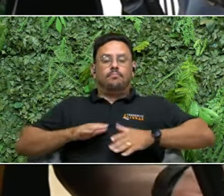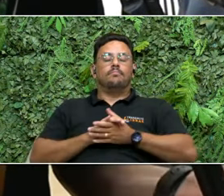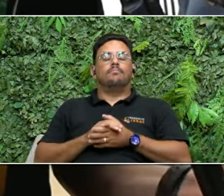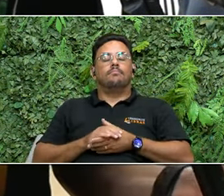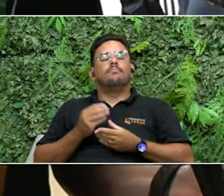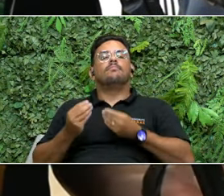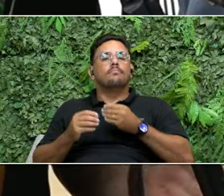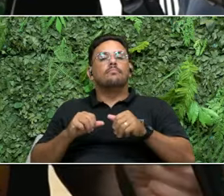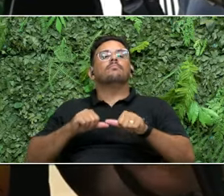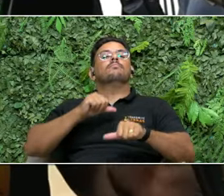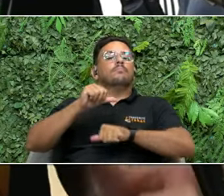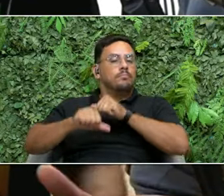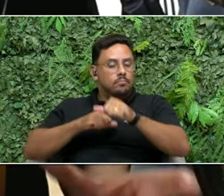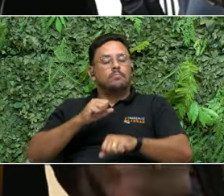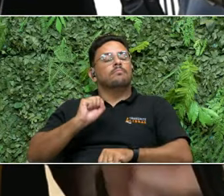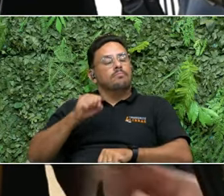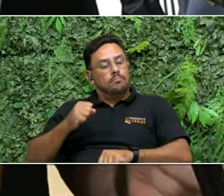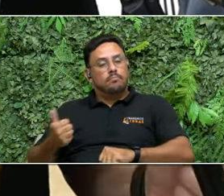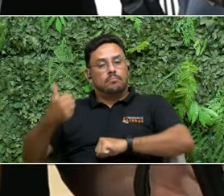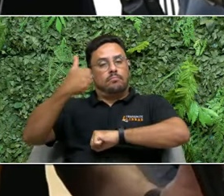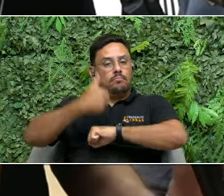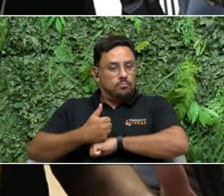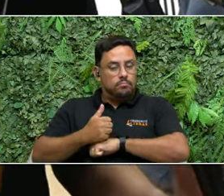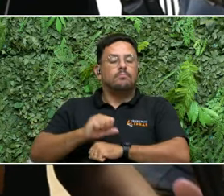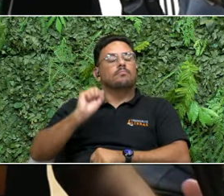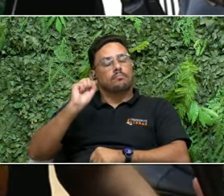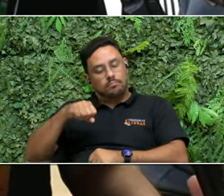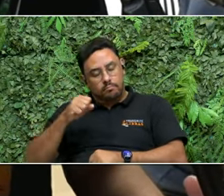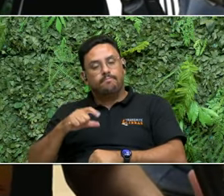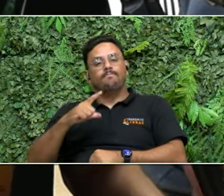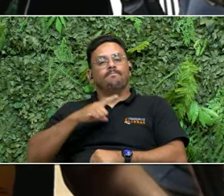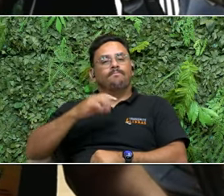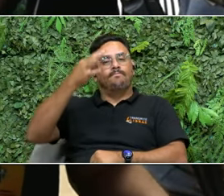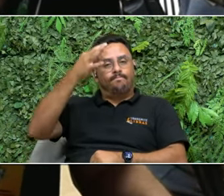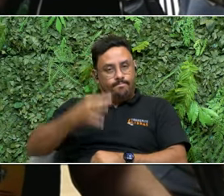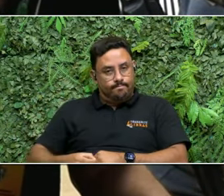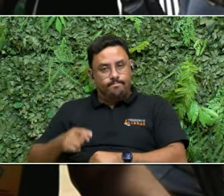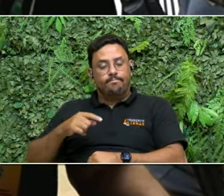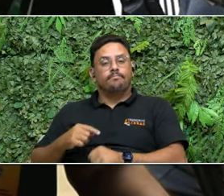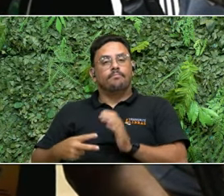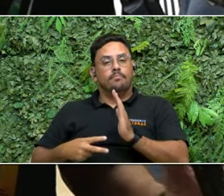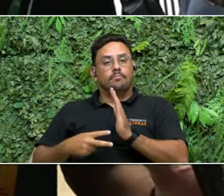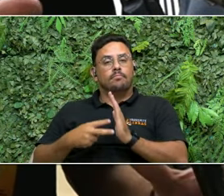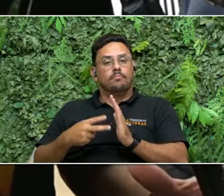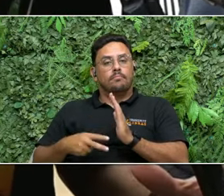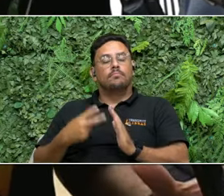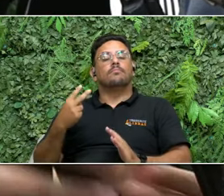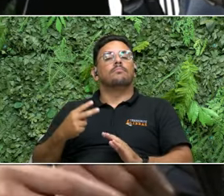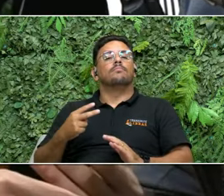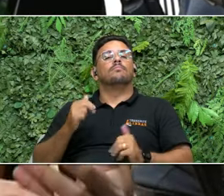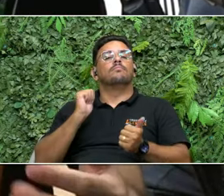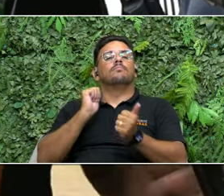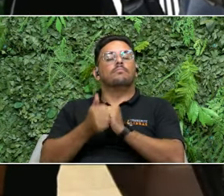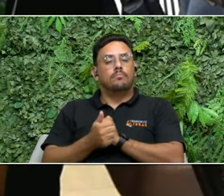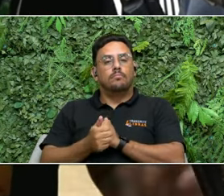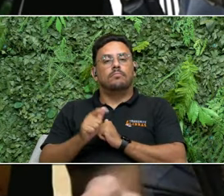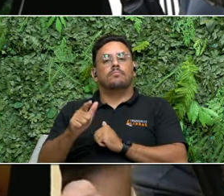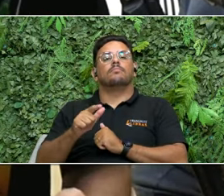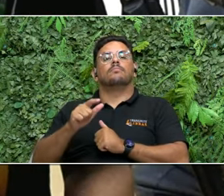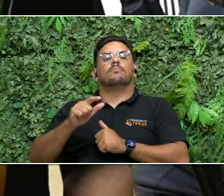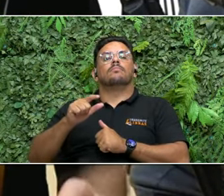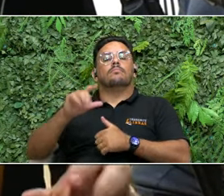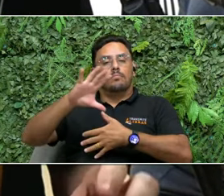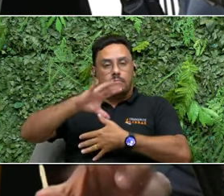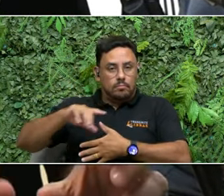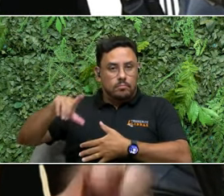vamos ter mudanças certamente vamos ter mudanças para o segundo jogo contra o Cruzeiro para o jogo da Libertadores Acho que